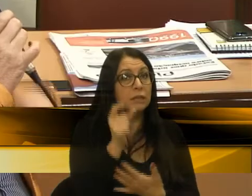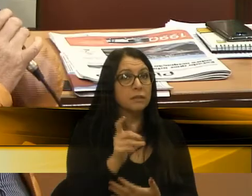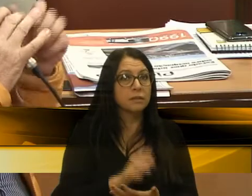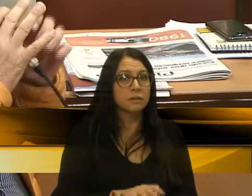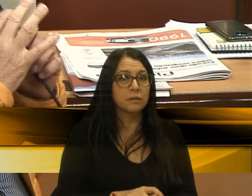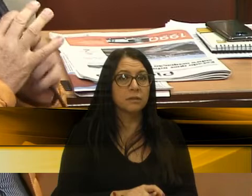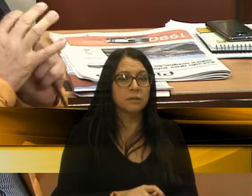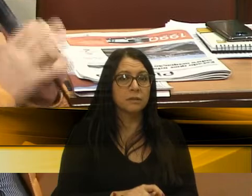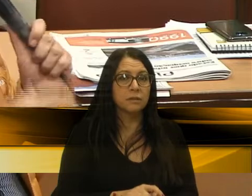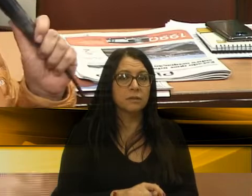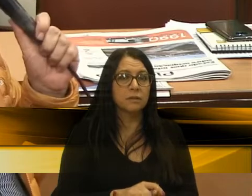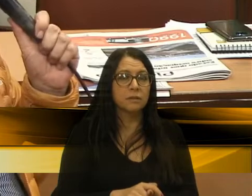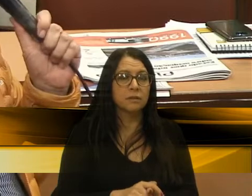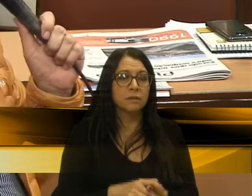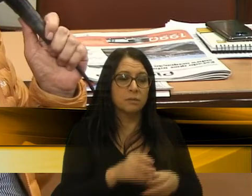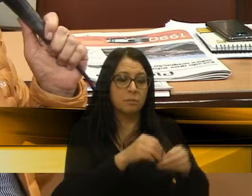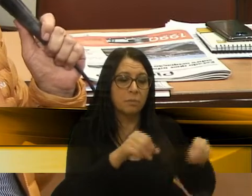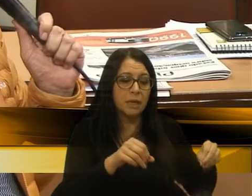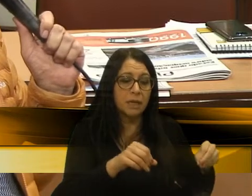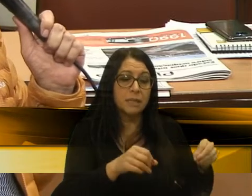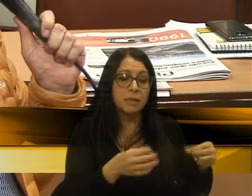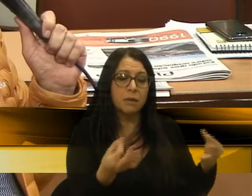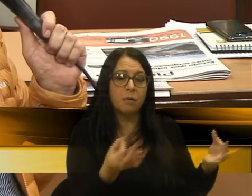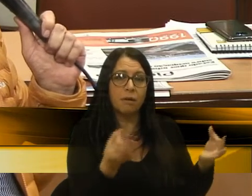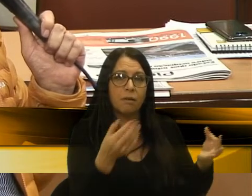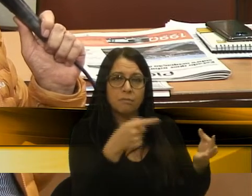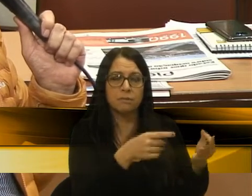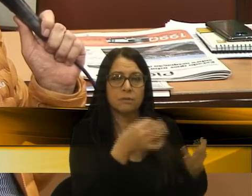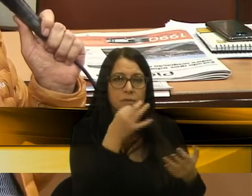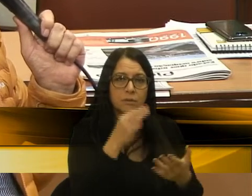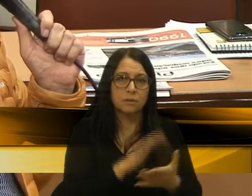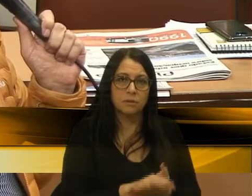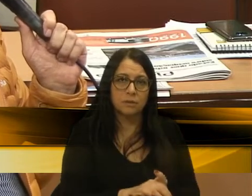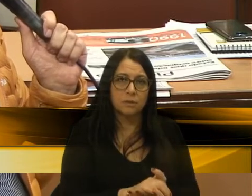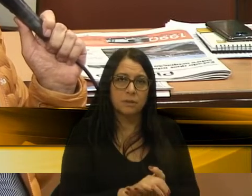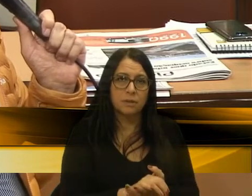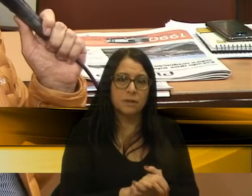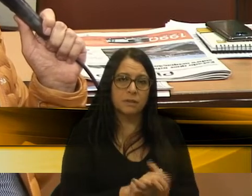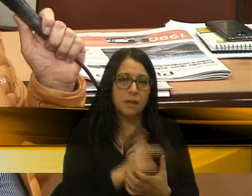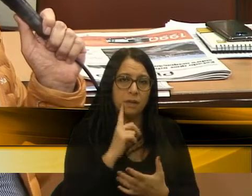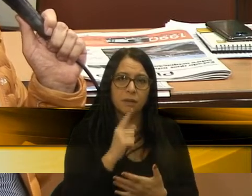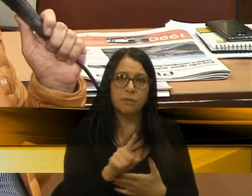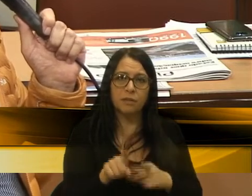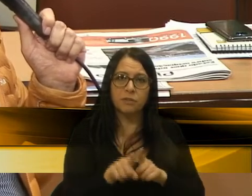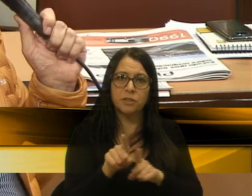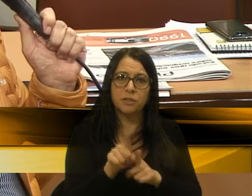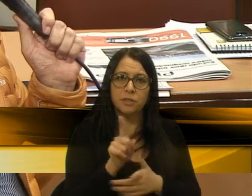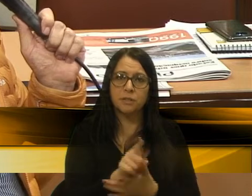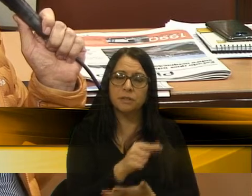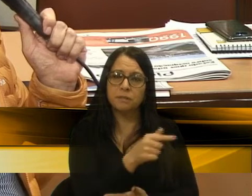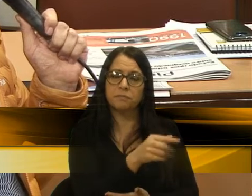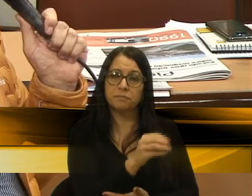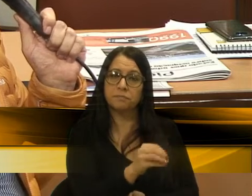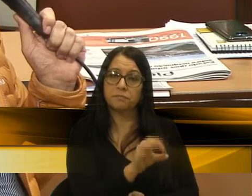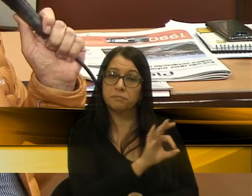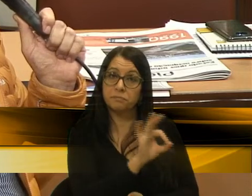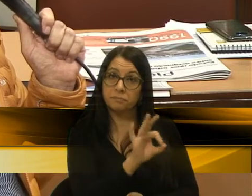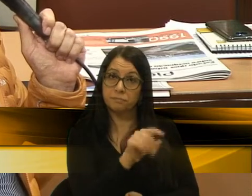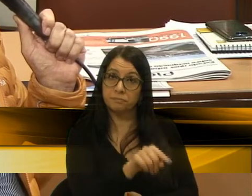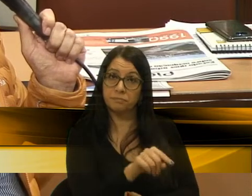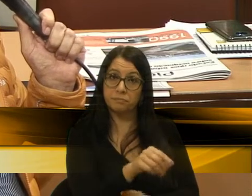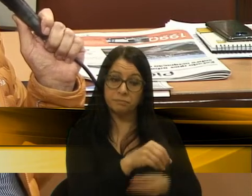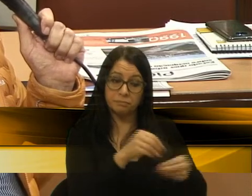uma área tão nobre, tão preciosa aqui de Caxias do Sul, né? Se temos 70% de